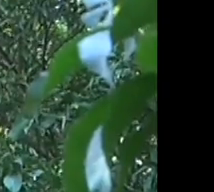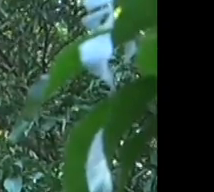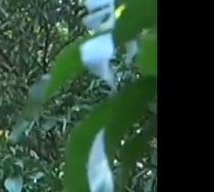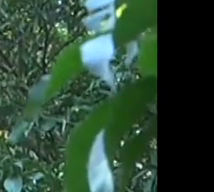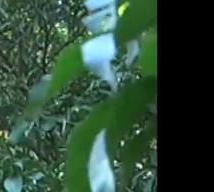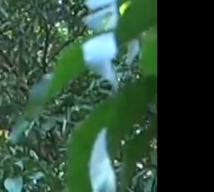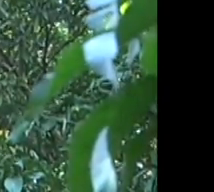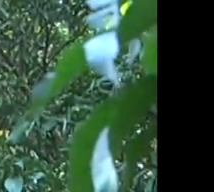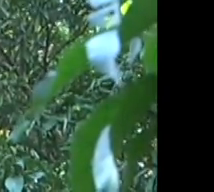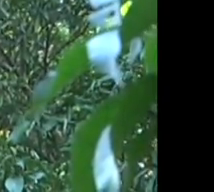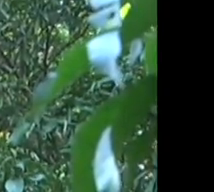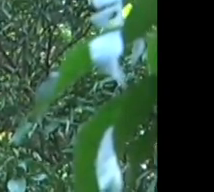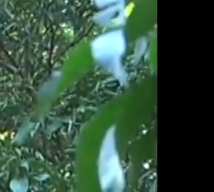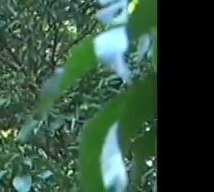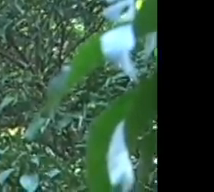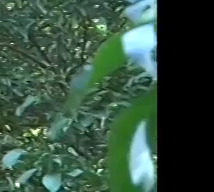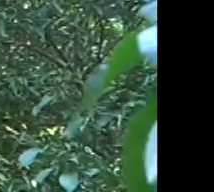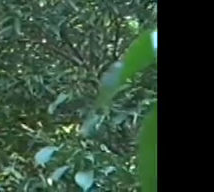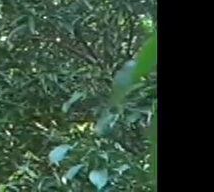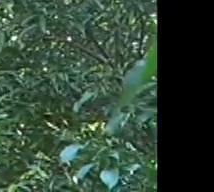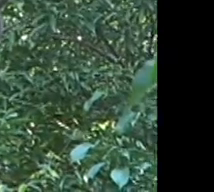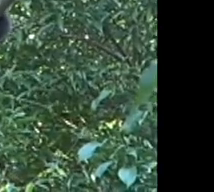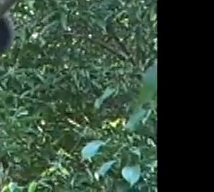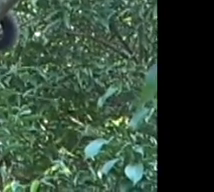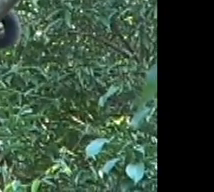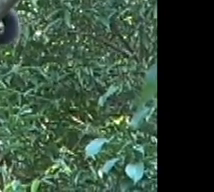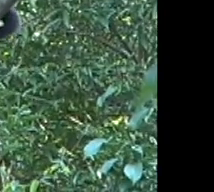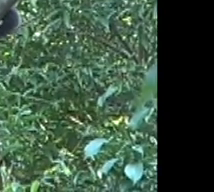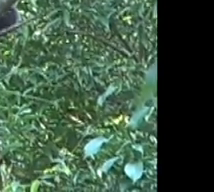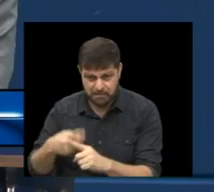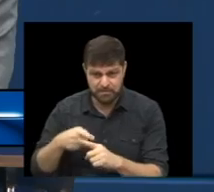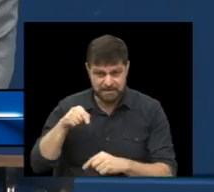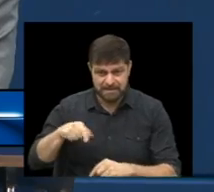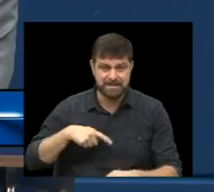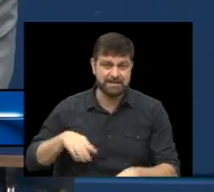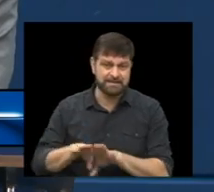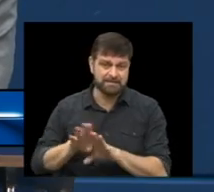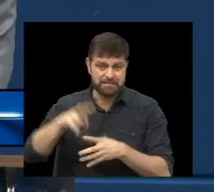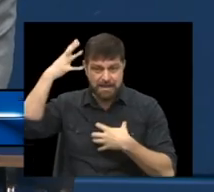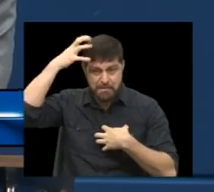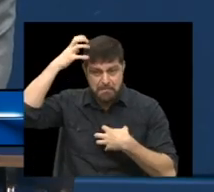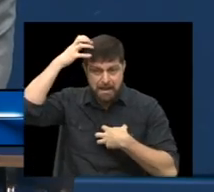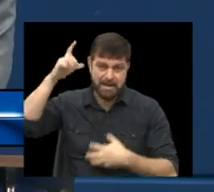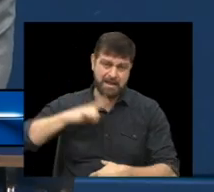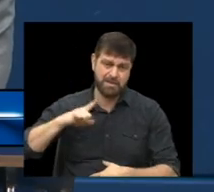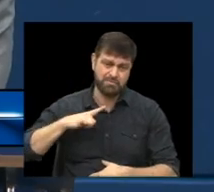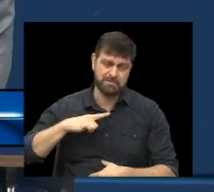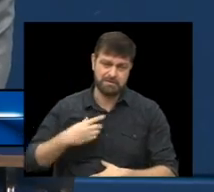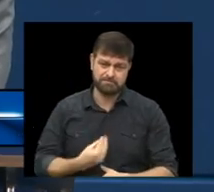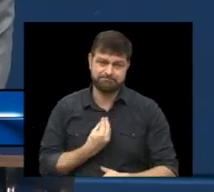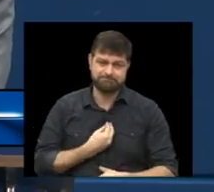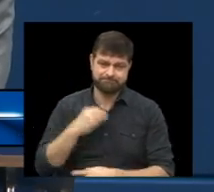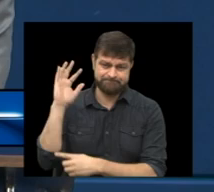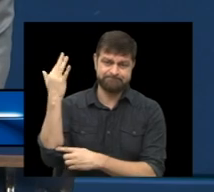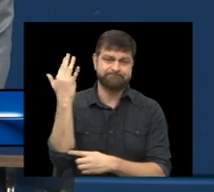3 macacos bugios na área rural do distrito de Souzas. A gente entende que a febre